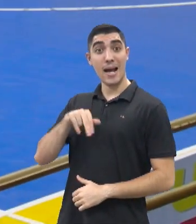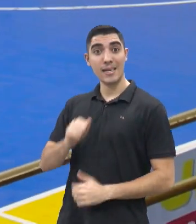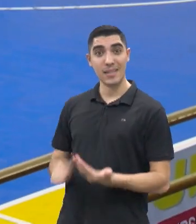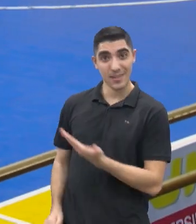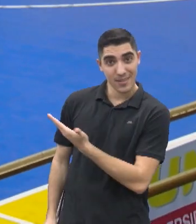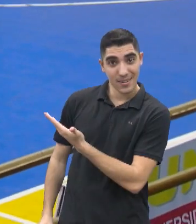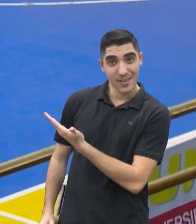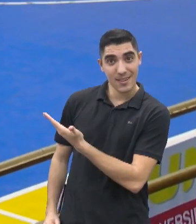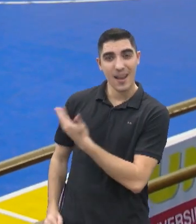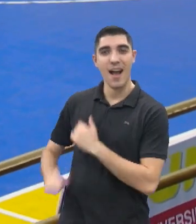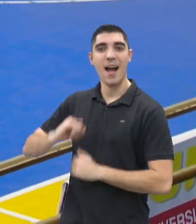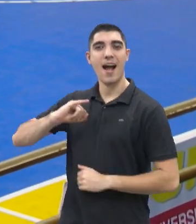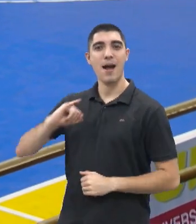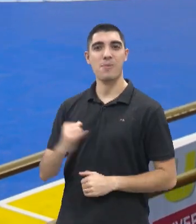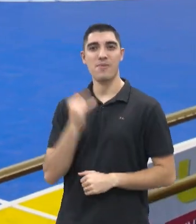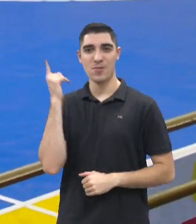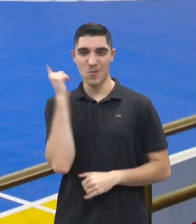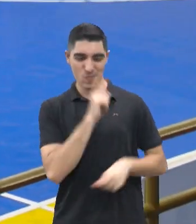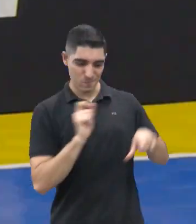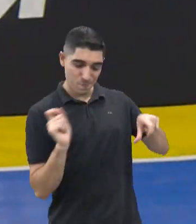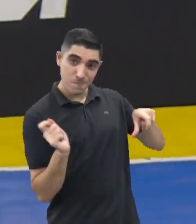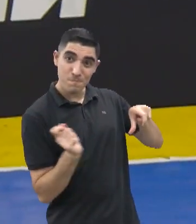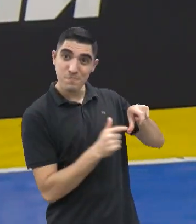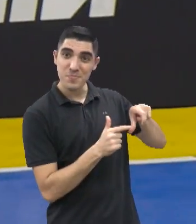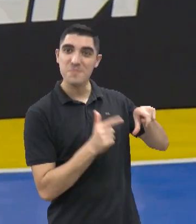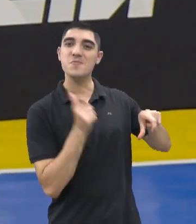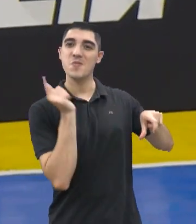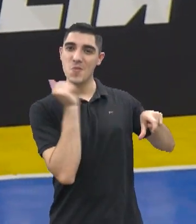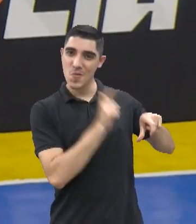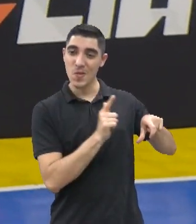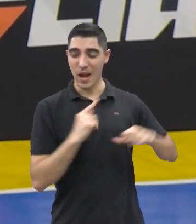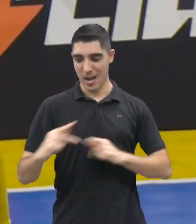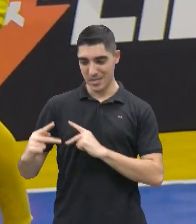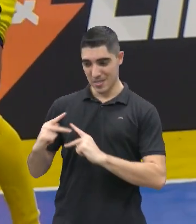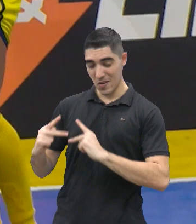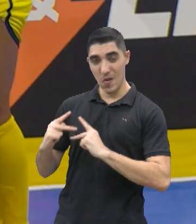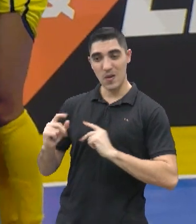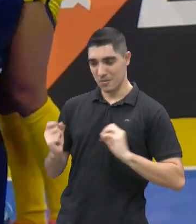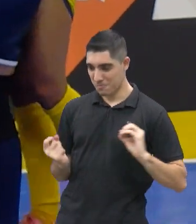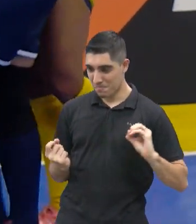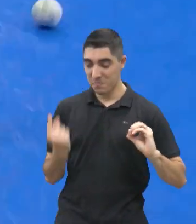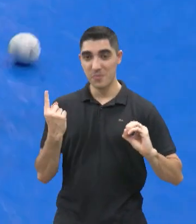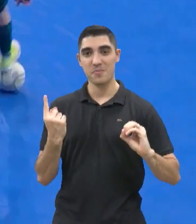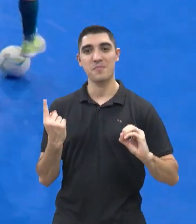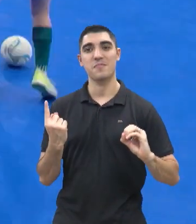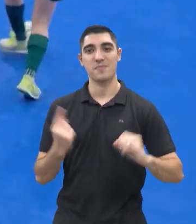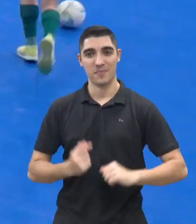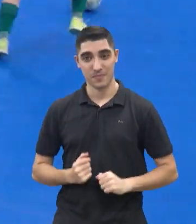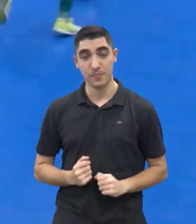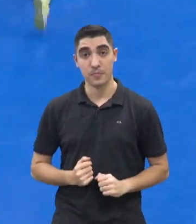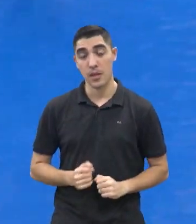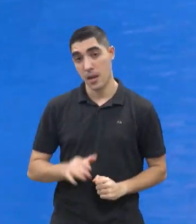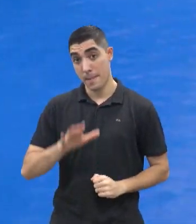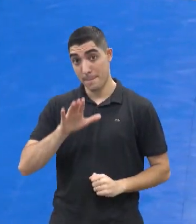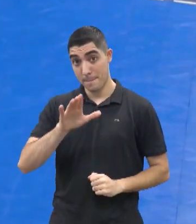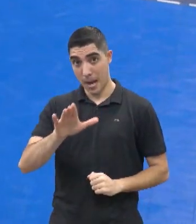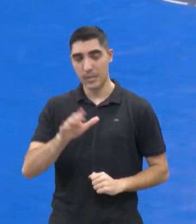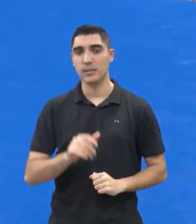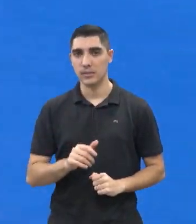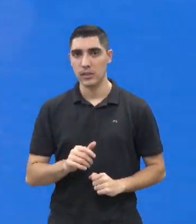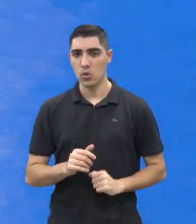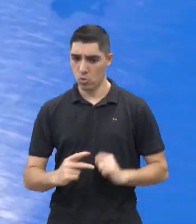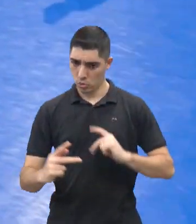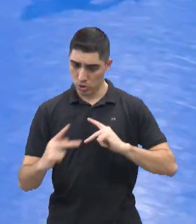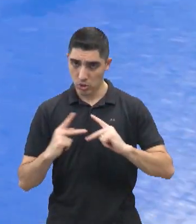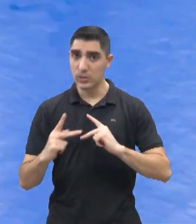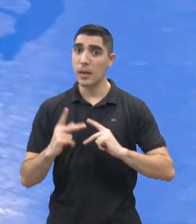e surgiu livre para tocar na saída da goleira e abrir o placar para as donas da casa. Só que era preciso fazer gols e